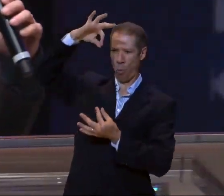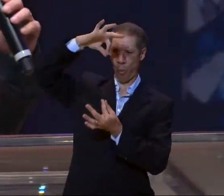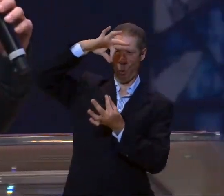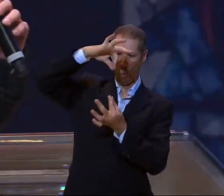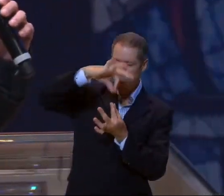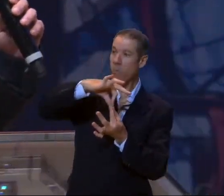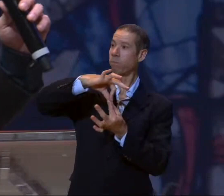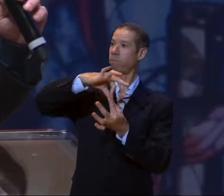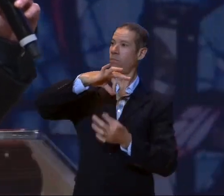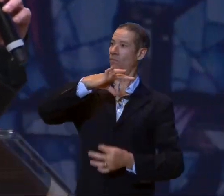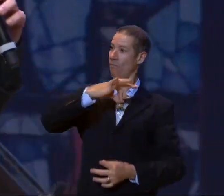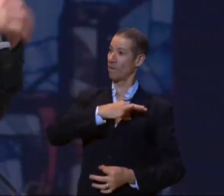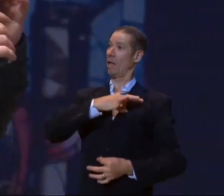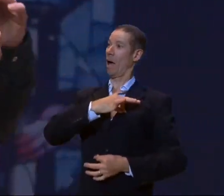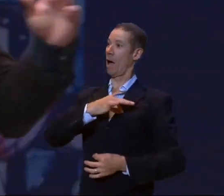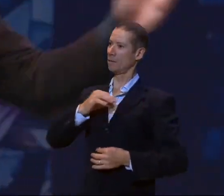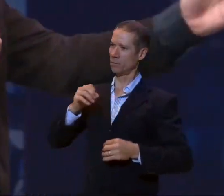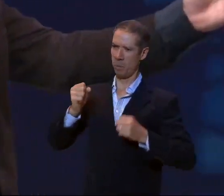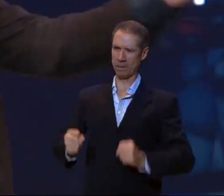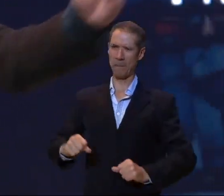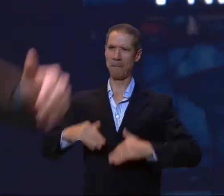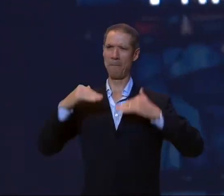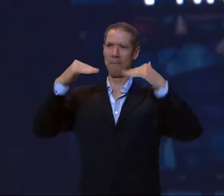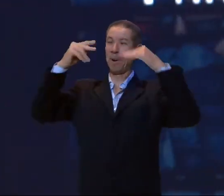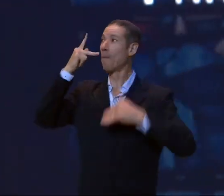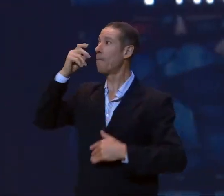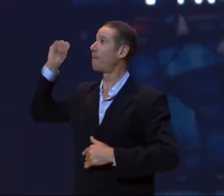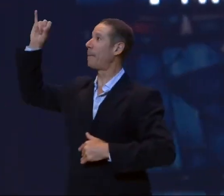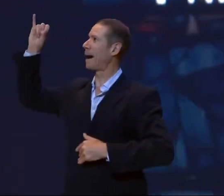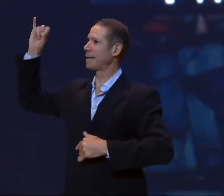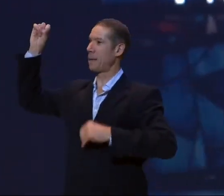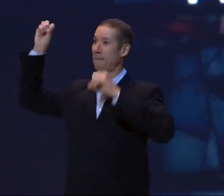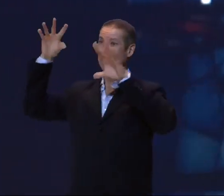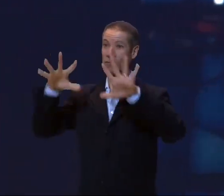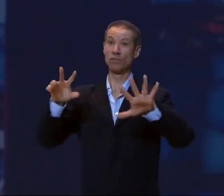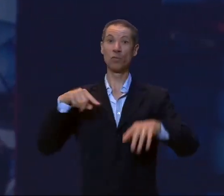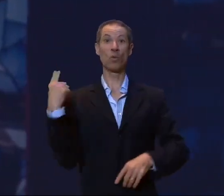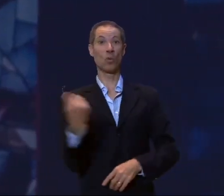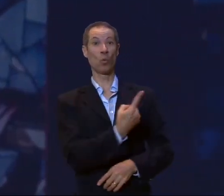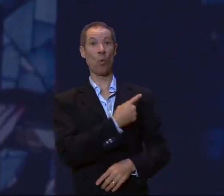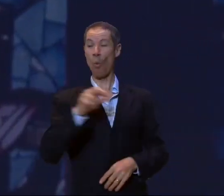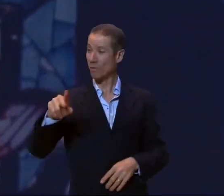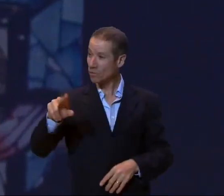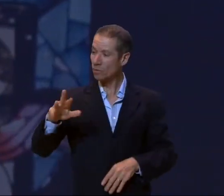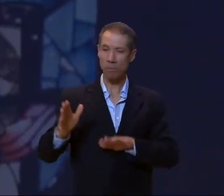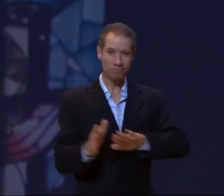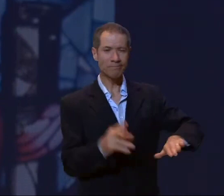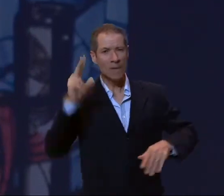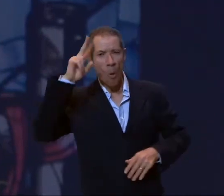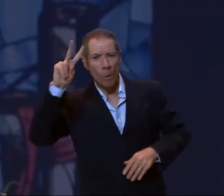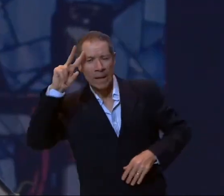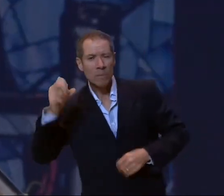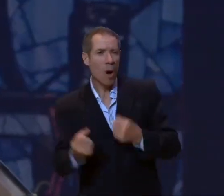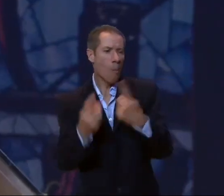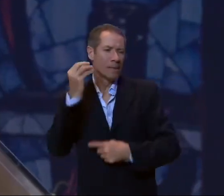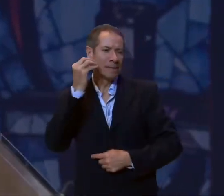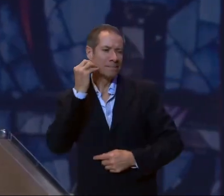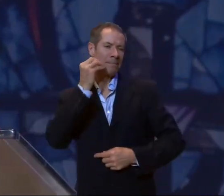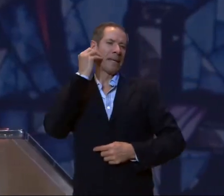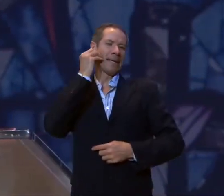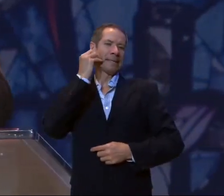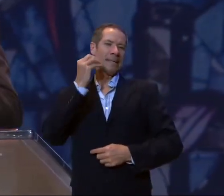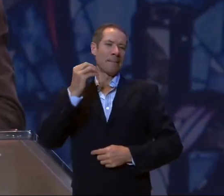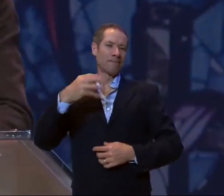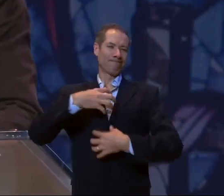poder sobrenatural do Pai, opere na vida dos nossos irmãos. Eu lembro de algumas experiências que marcaram a